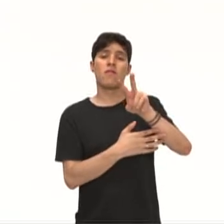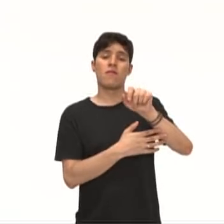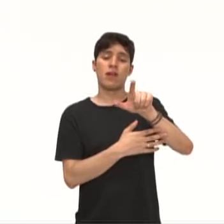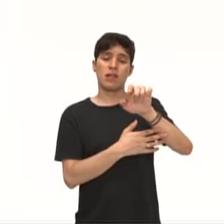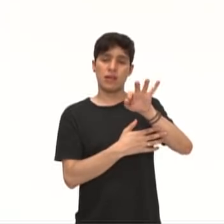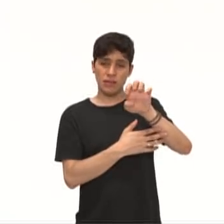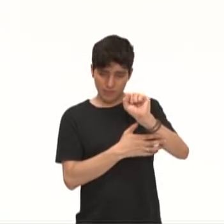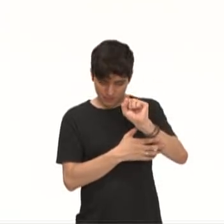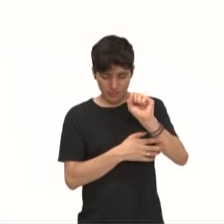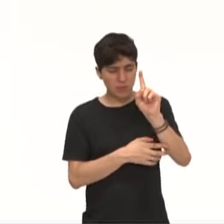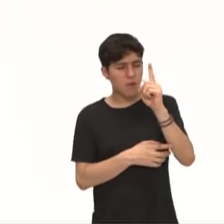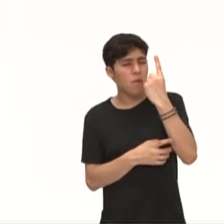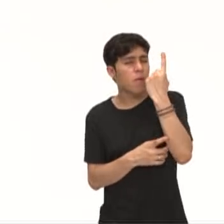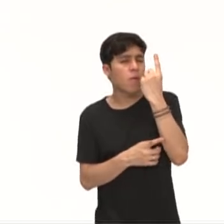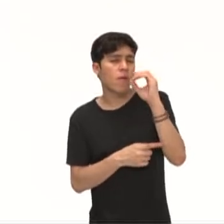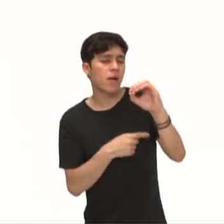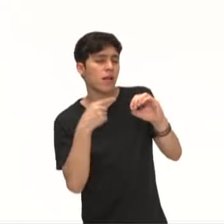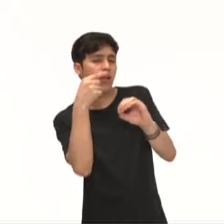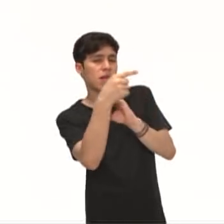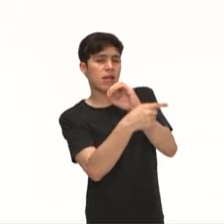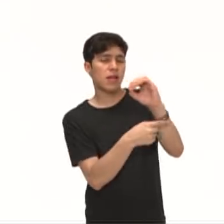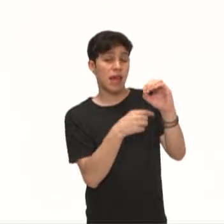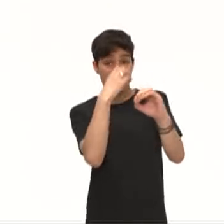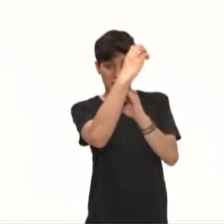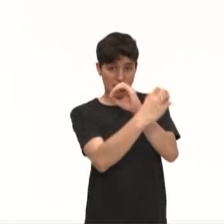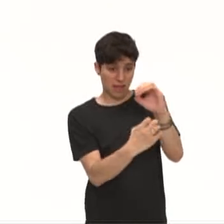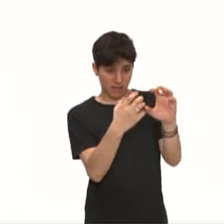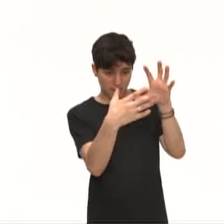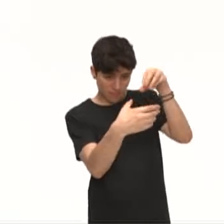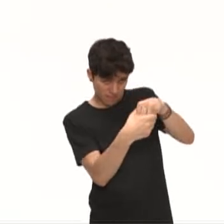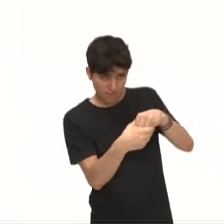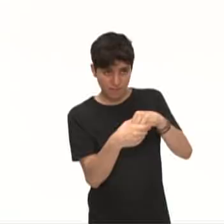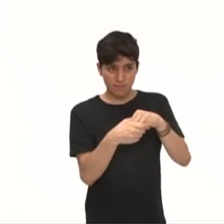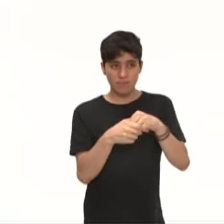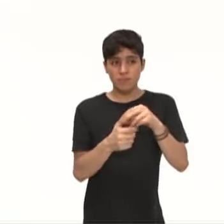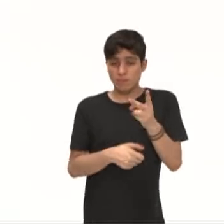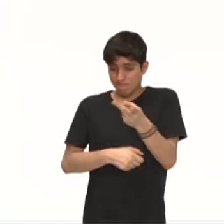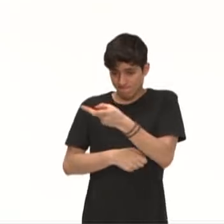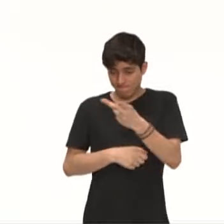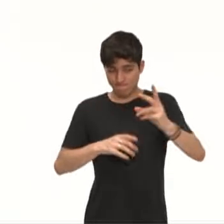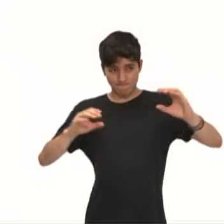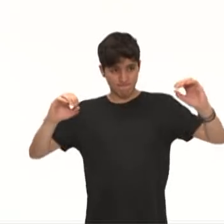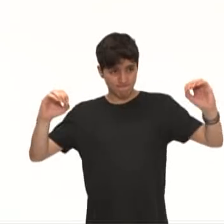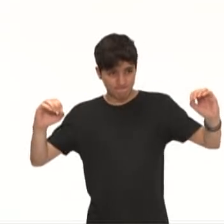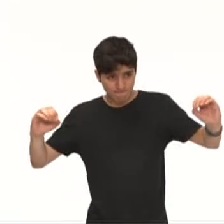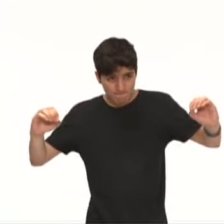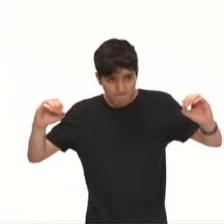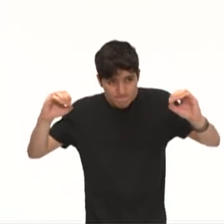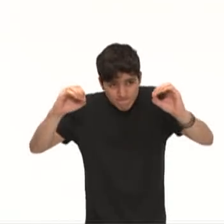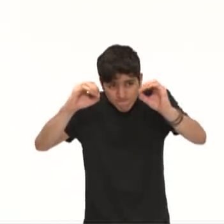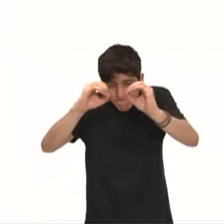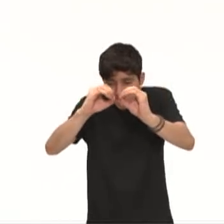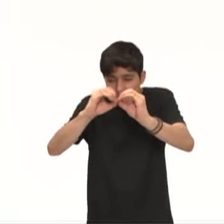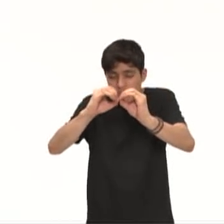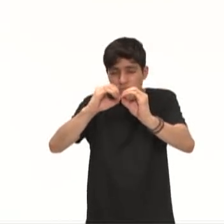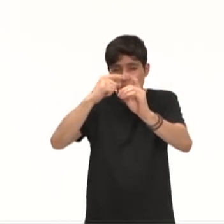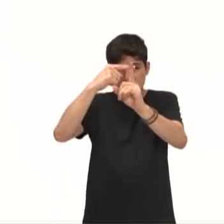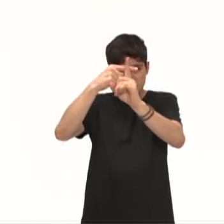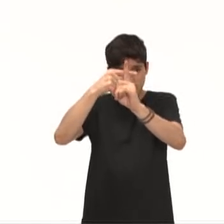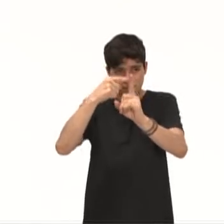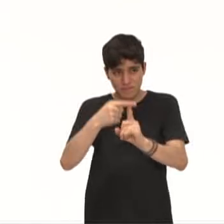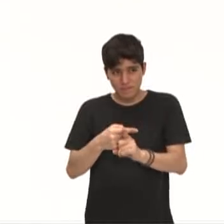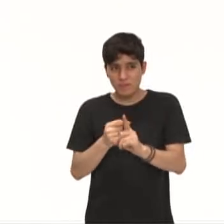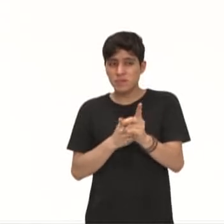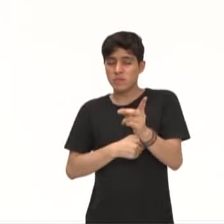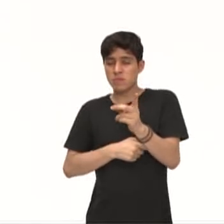tem apenas um elétron na camada de valência. Quando dois átomos de hidrogênio se unem, né, se aproximam e se unem, eles vão compartilhar